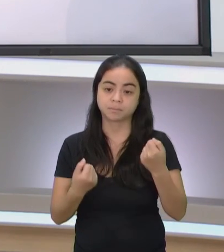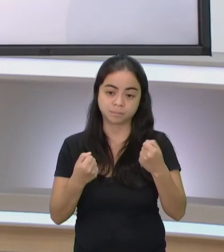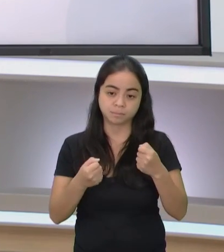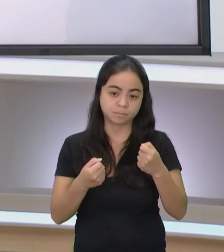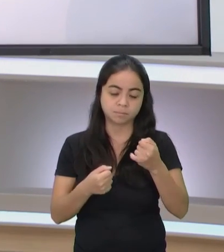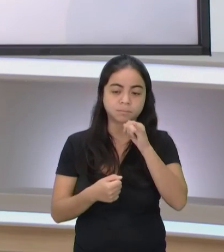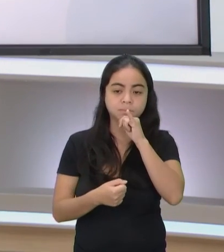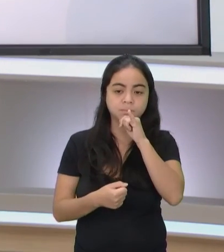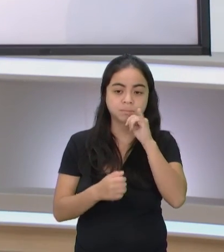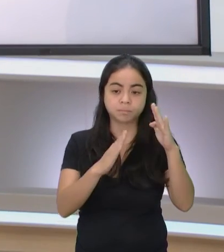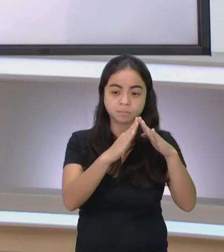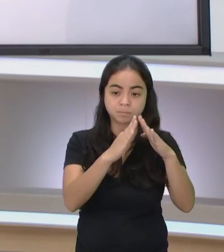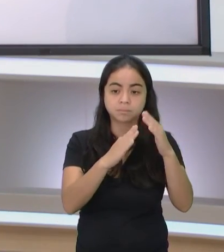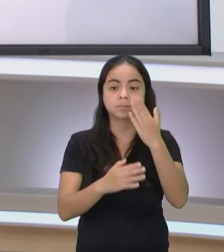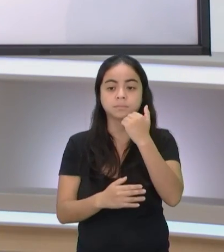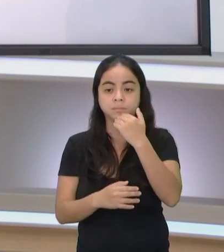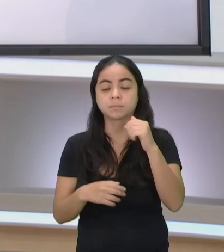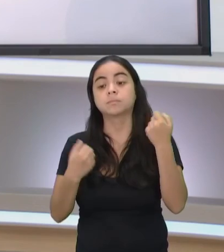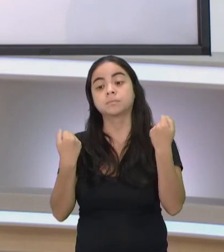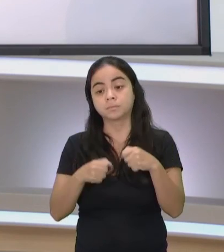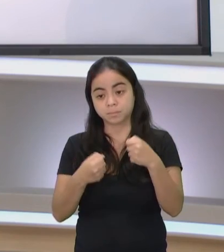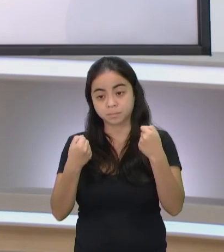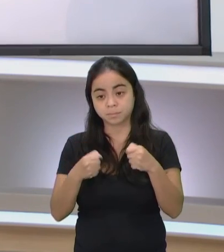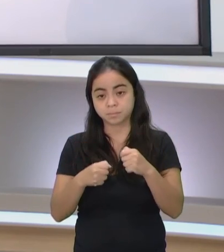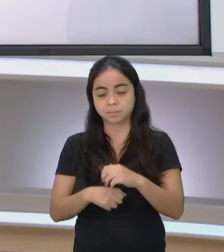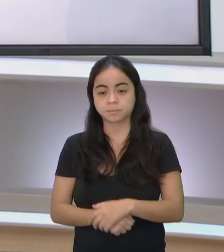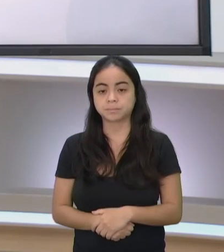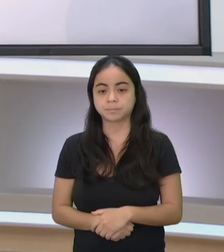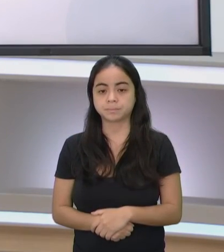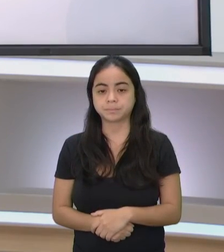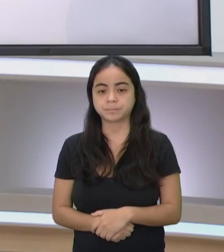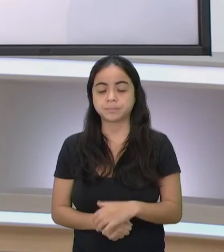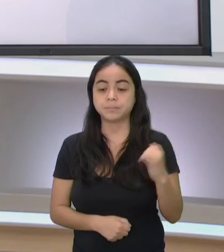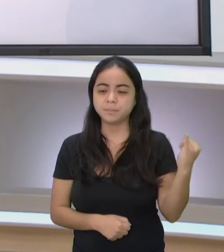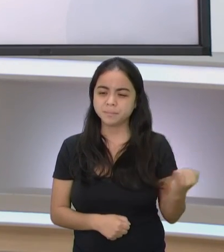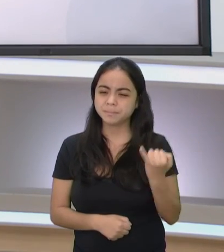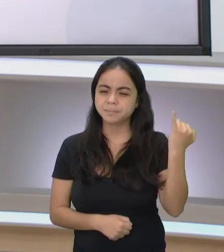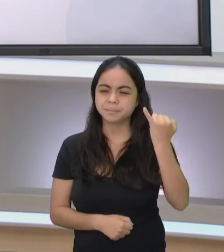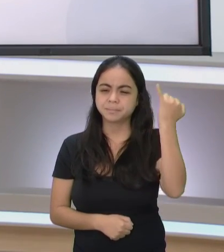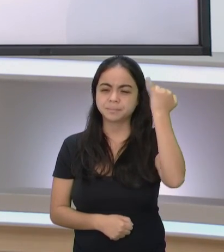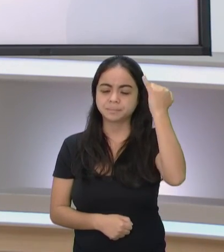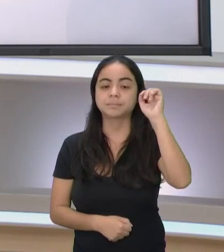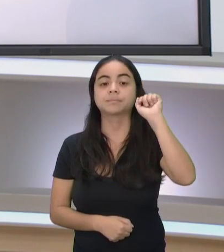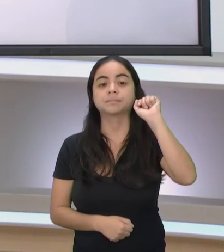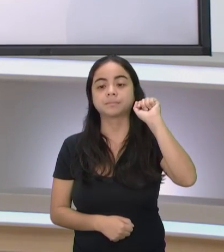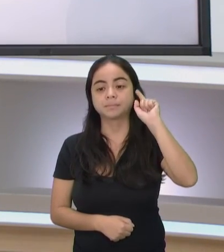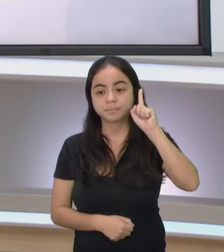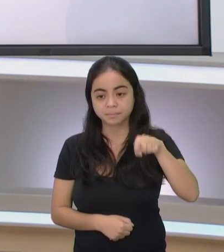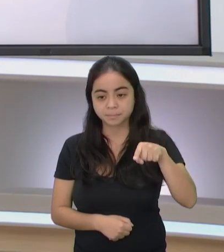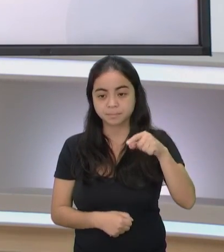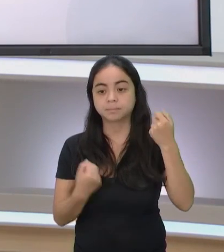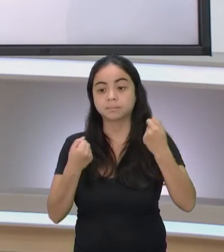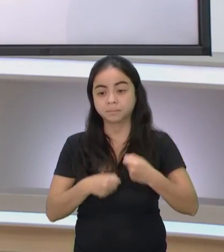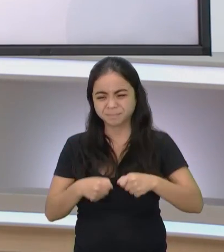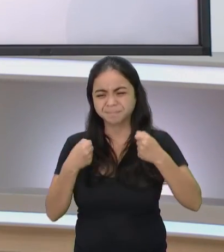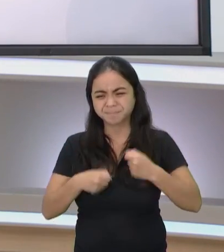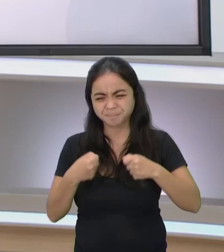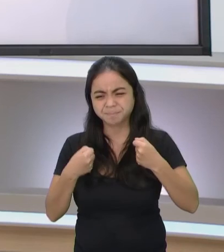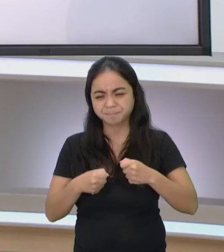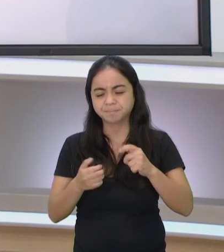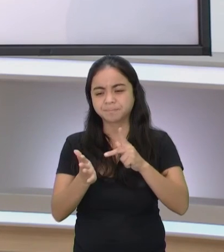ou alimentação, que é uma necessidade. O indispensável geralmente é uma necessidade.